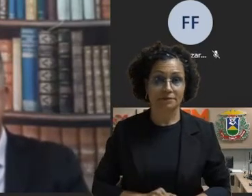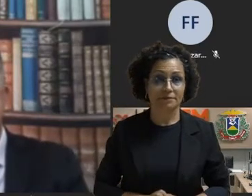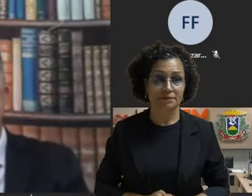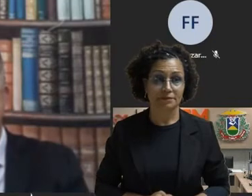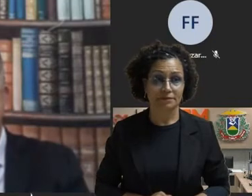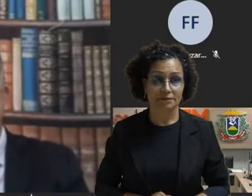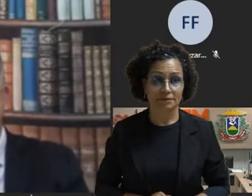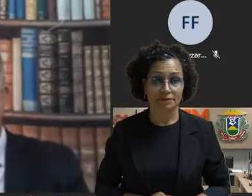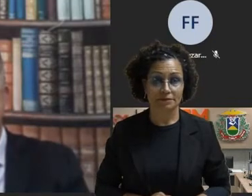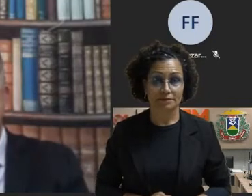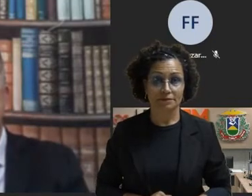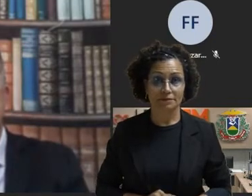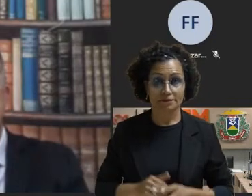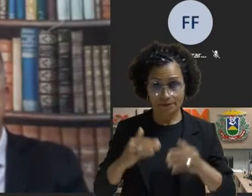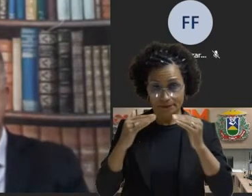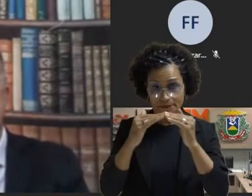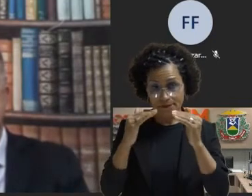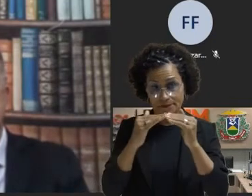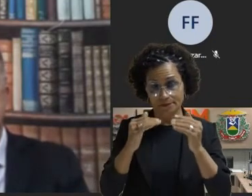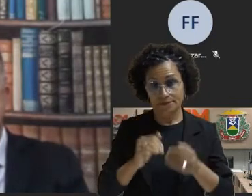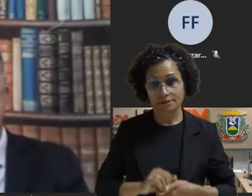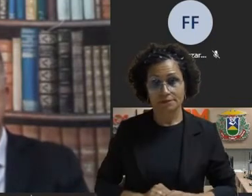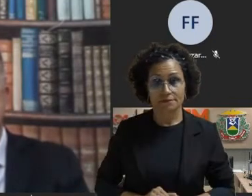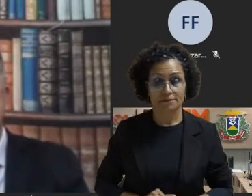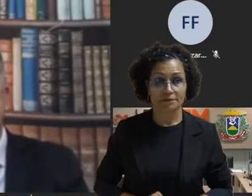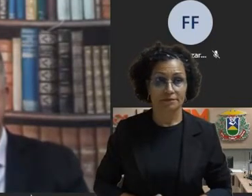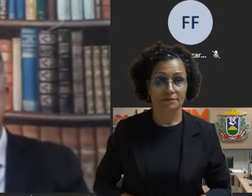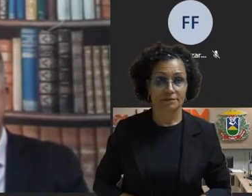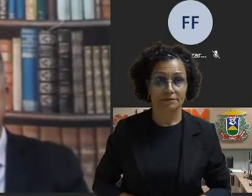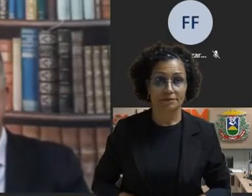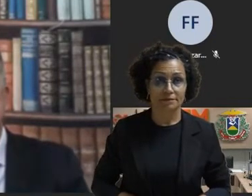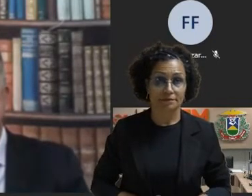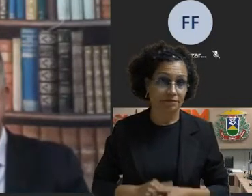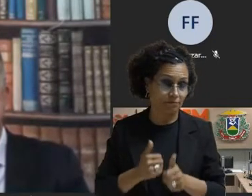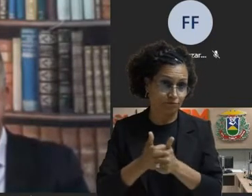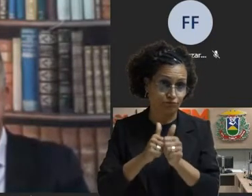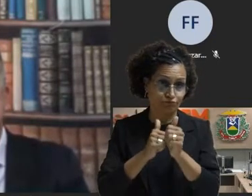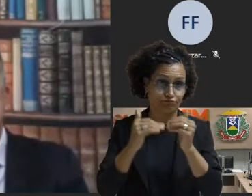Eu acompanho o relator. Eu acompanho o relator também.